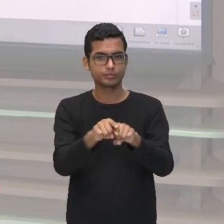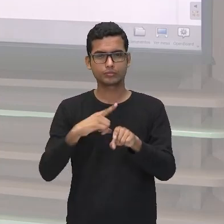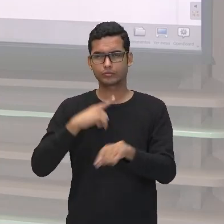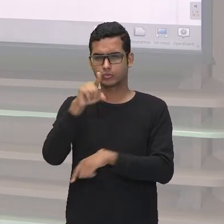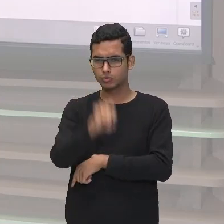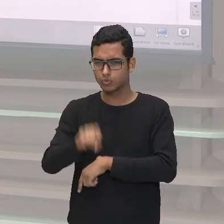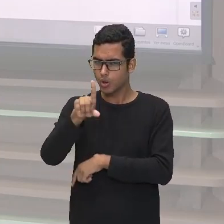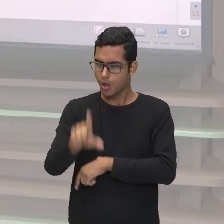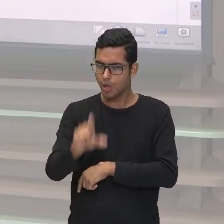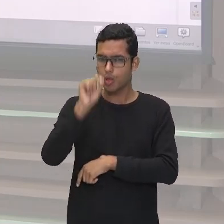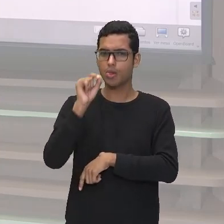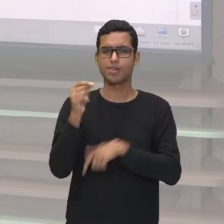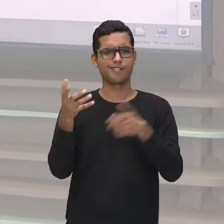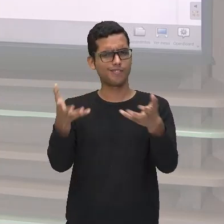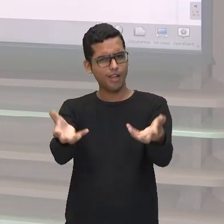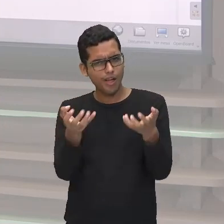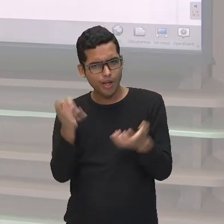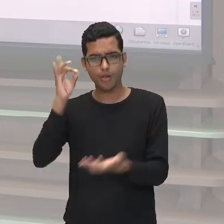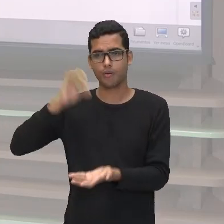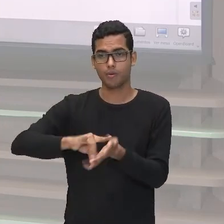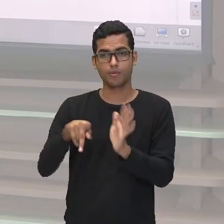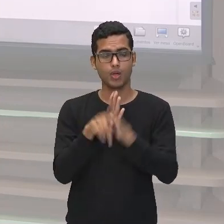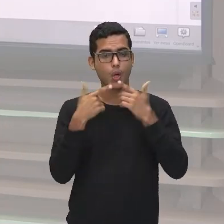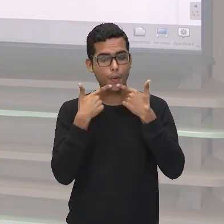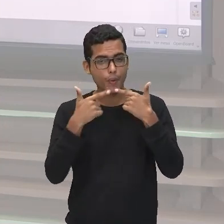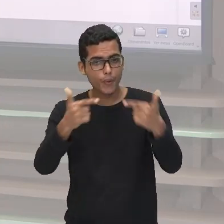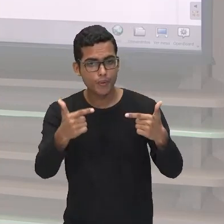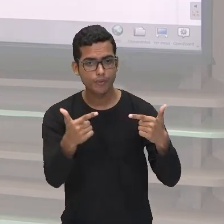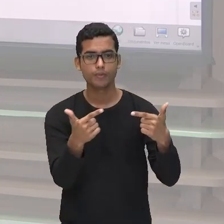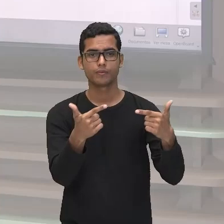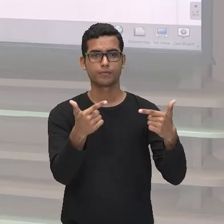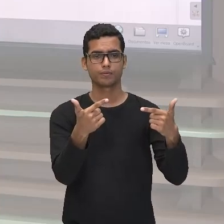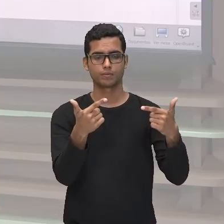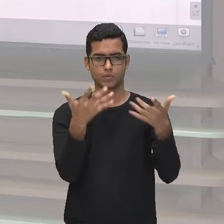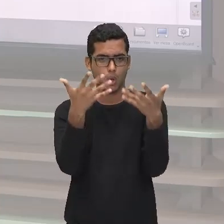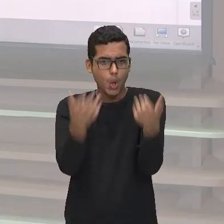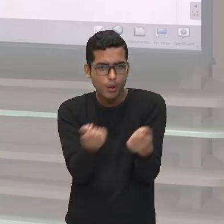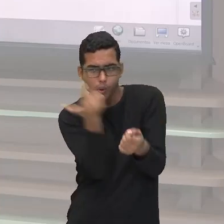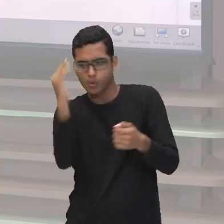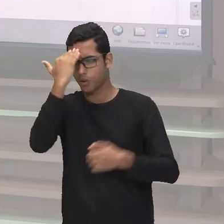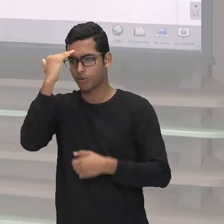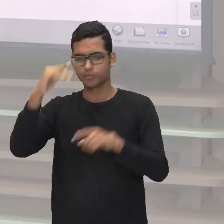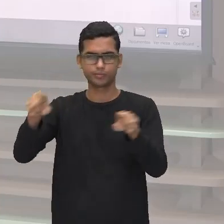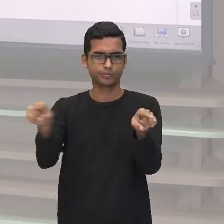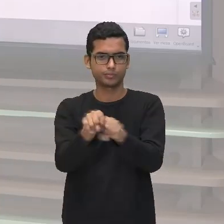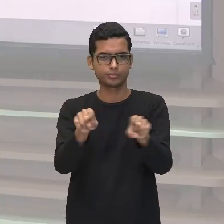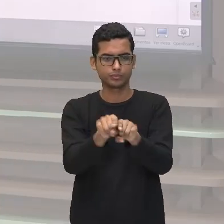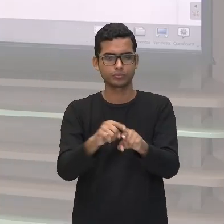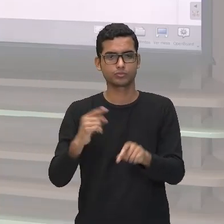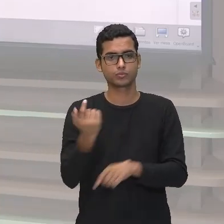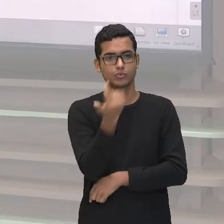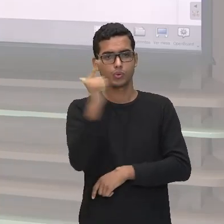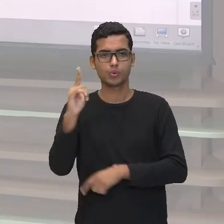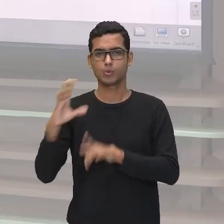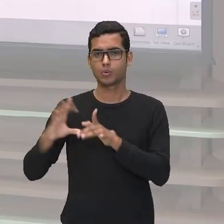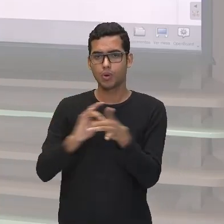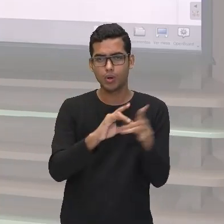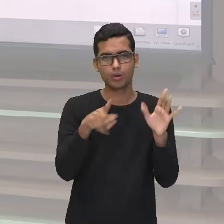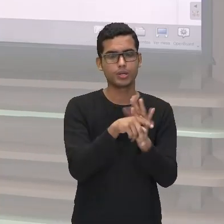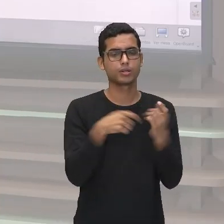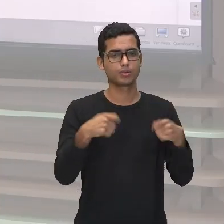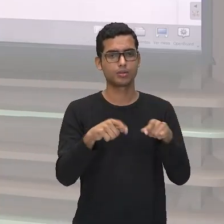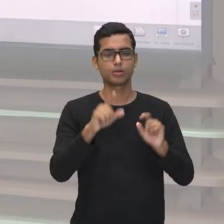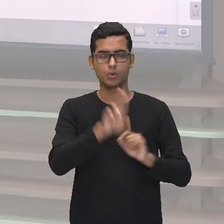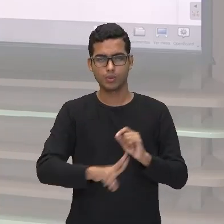que quer, né, que a sua linguagem não permita outras compreensões, outros entendimentos, outro sentido, você